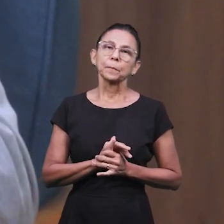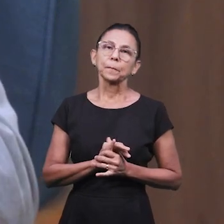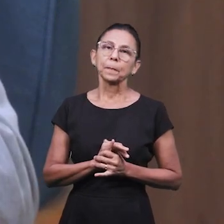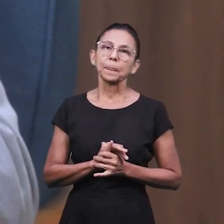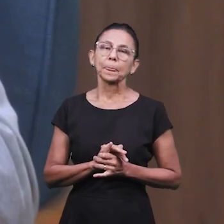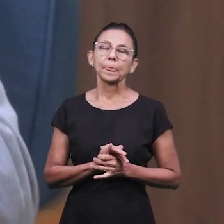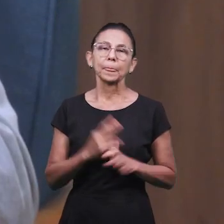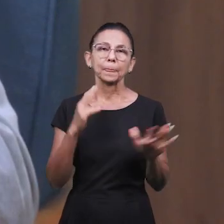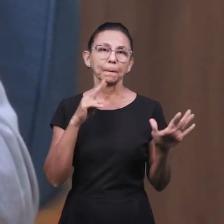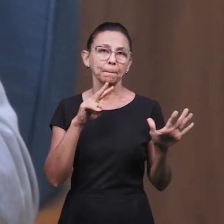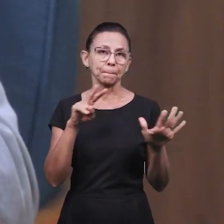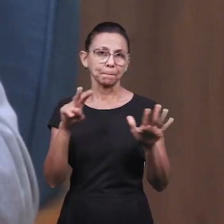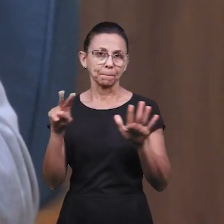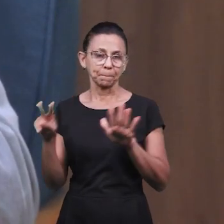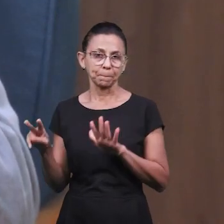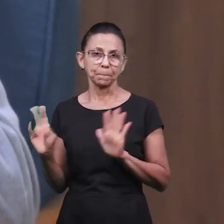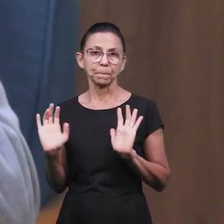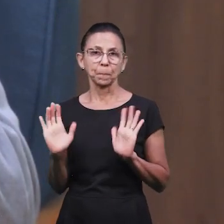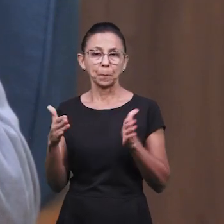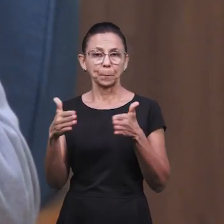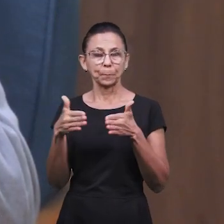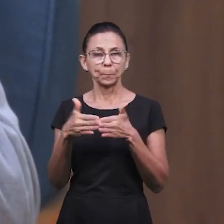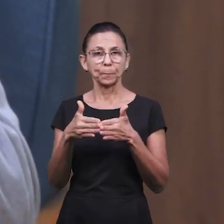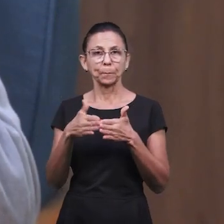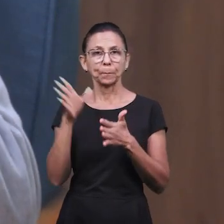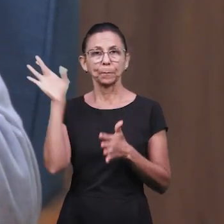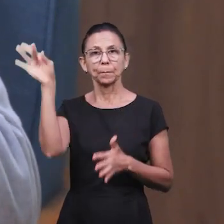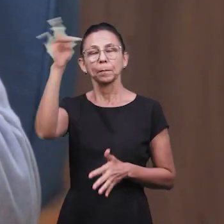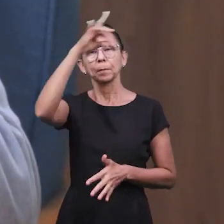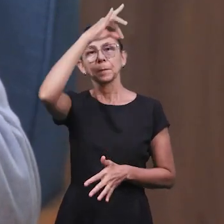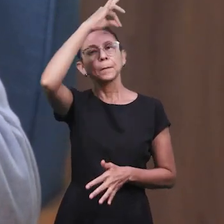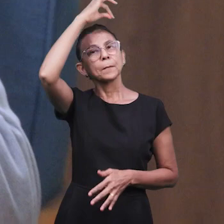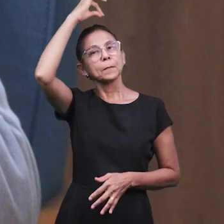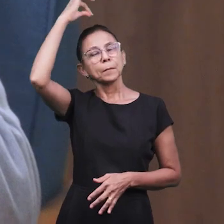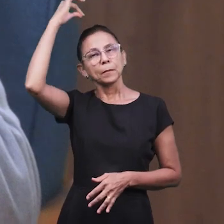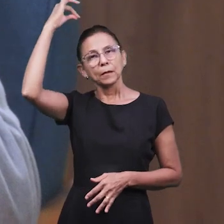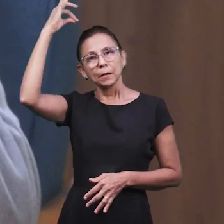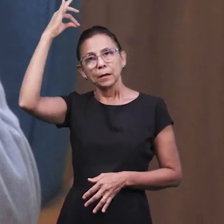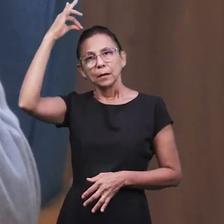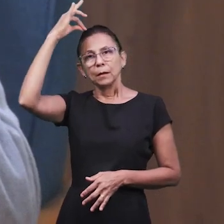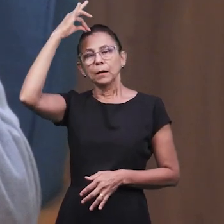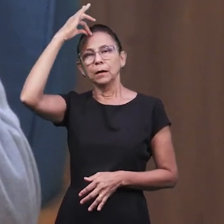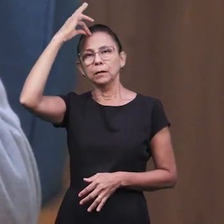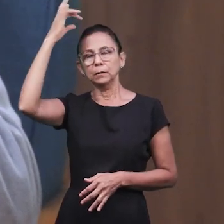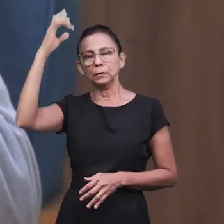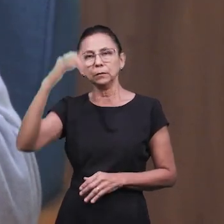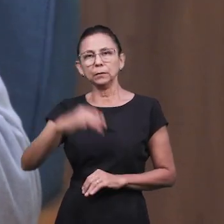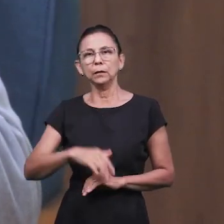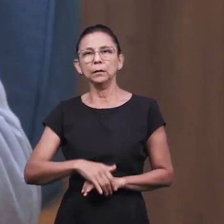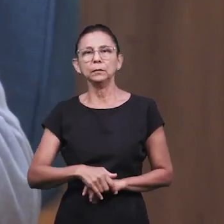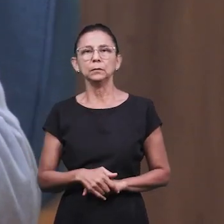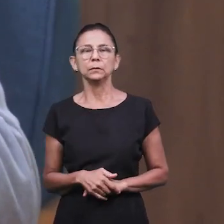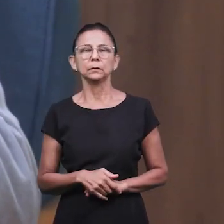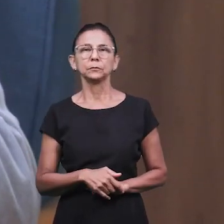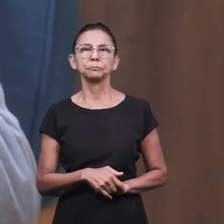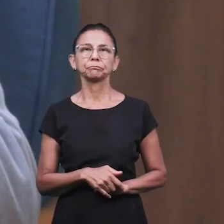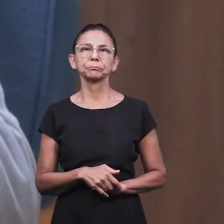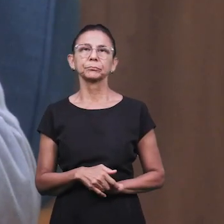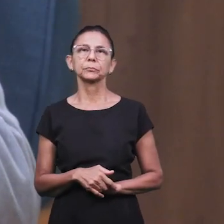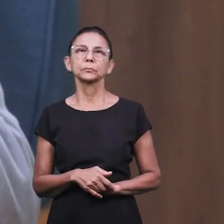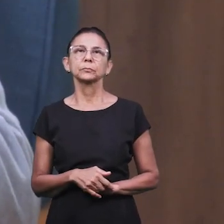semana, o destaque é para o Espírito Santo, para as